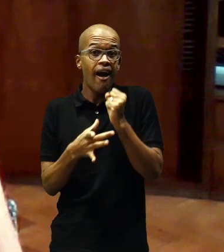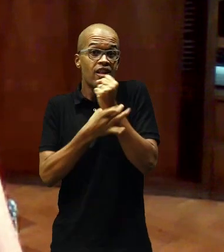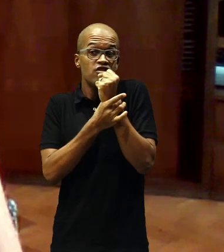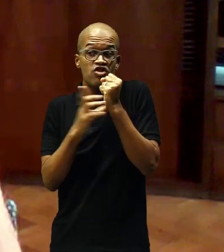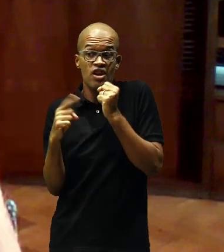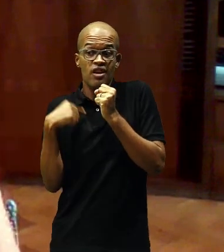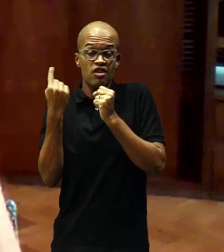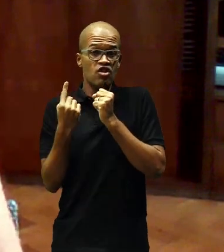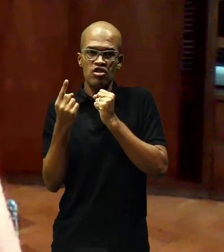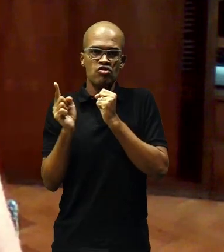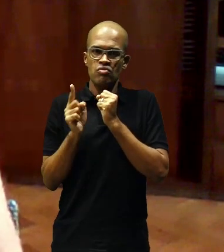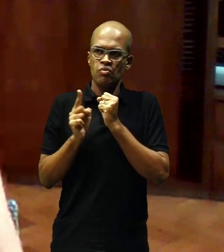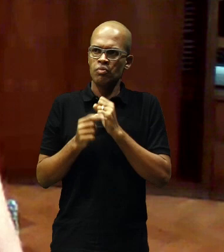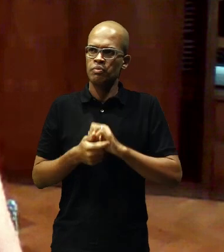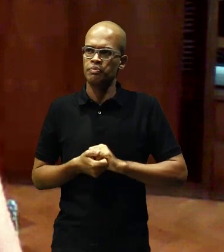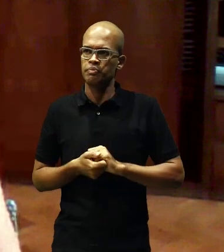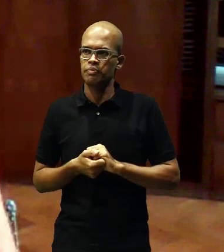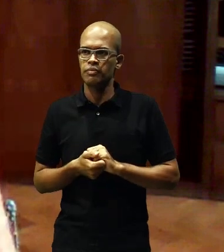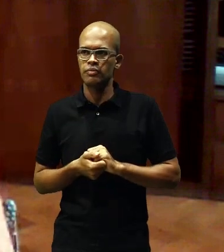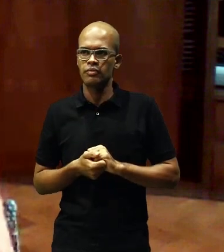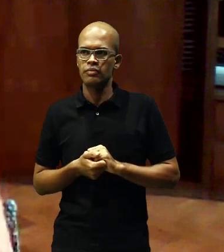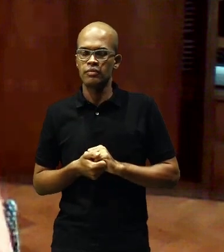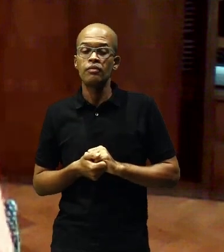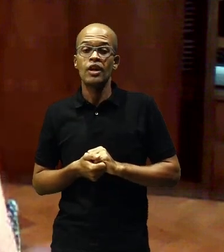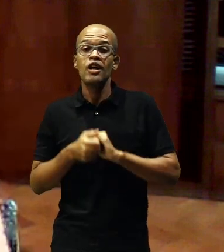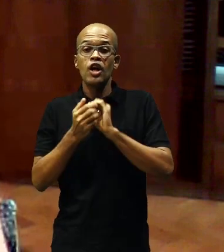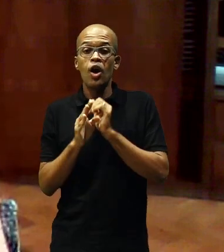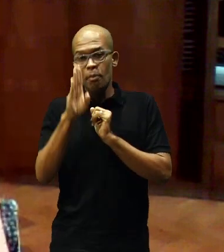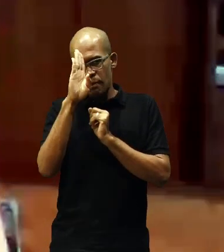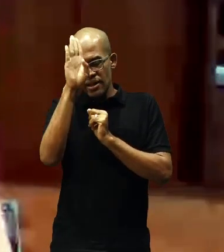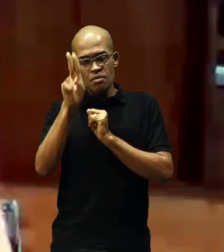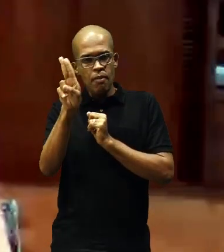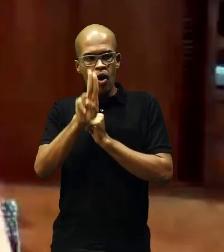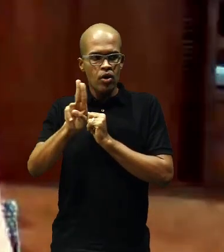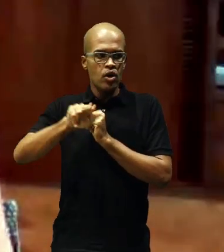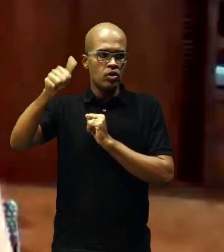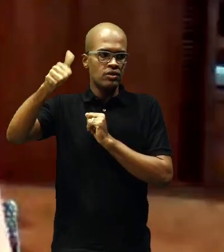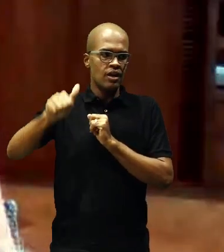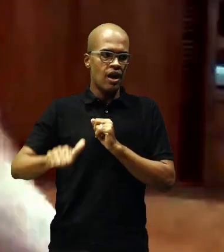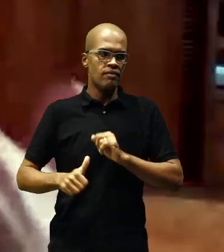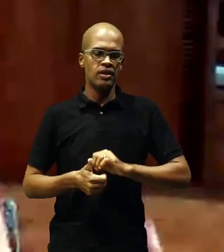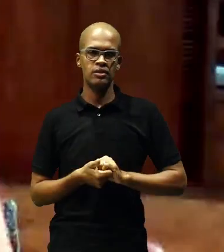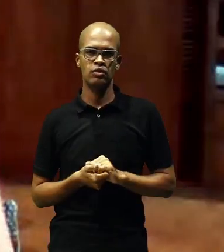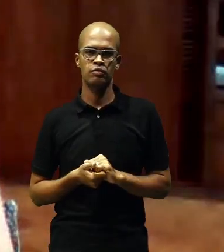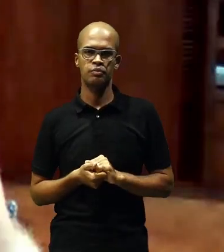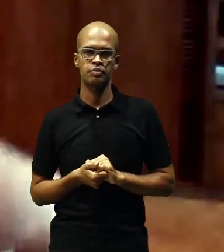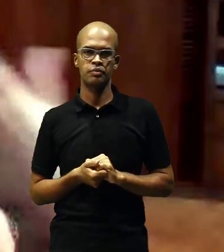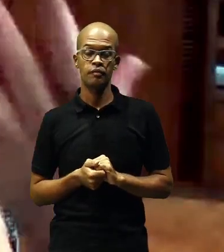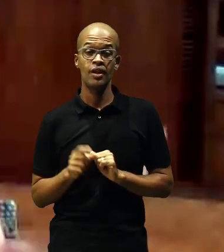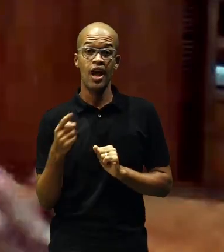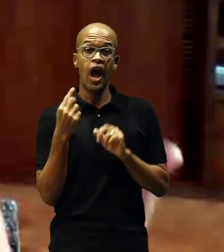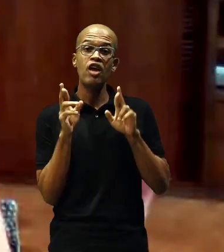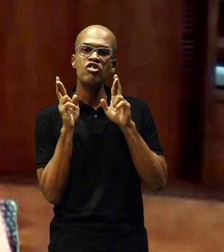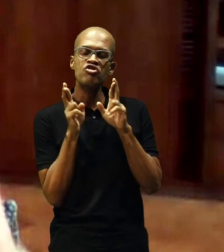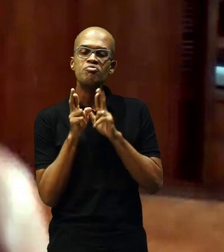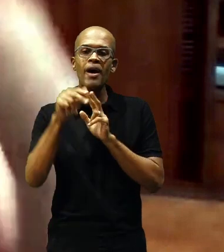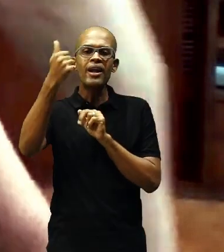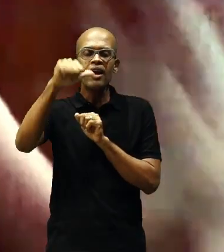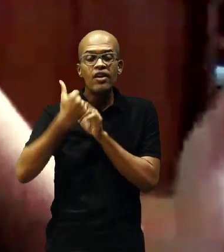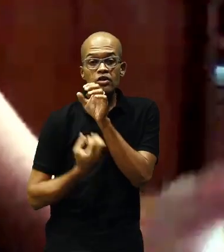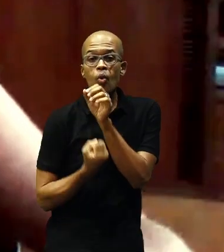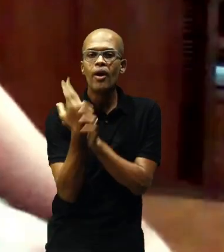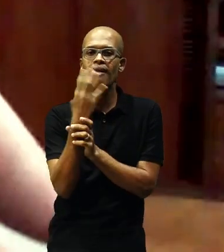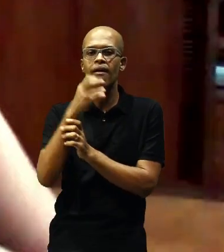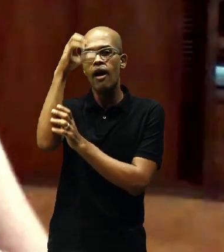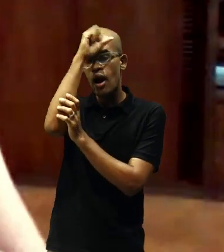não seremos os únicos ou principais usuários da avaliação, quando ela ficar pronta. A gente espera que a avaliação gere aprendizagem